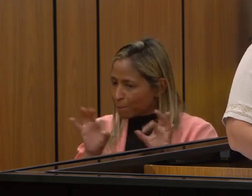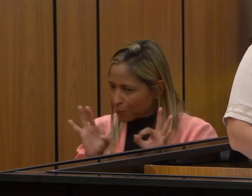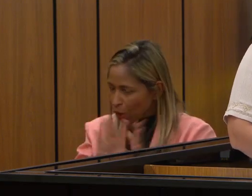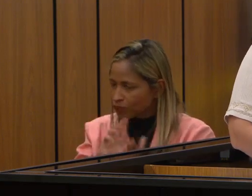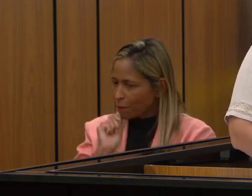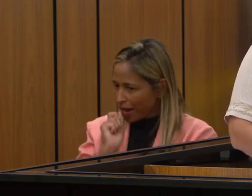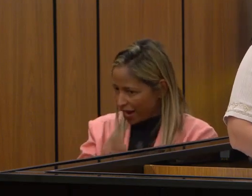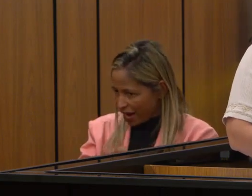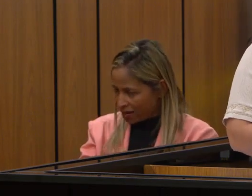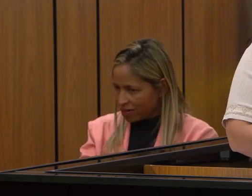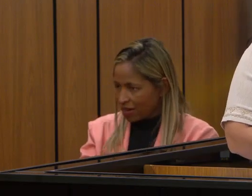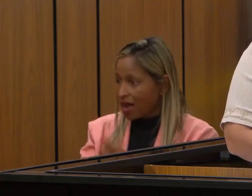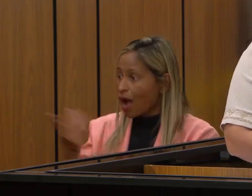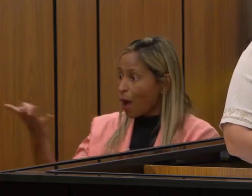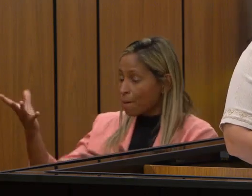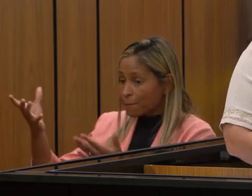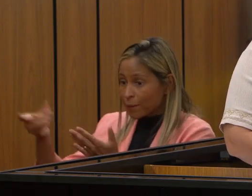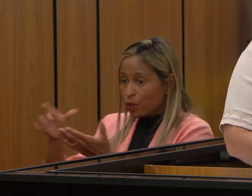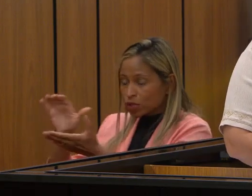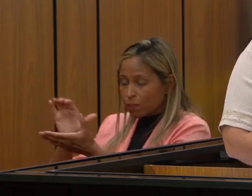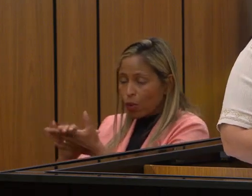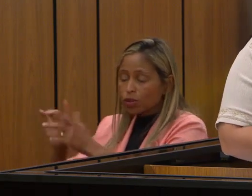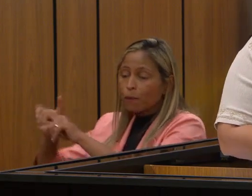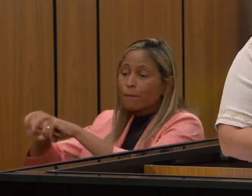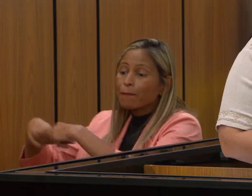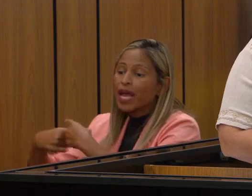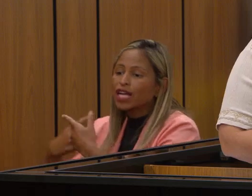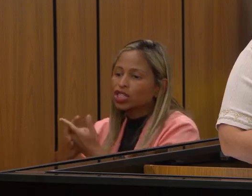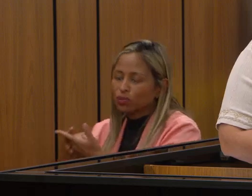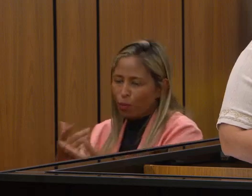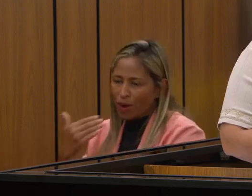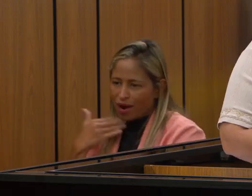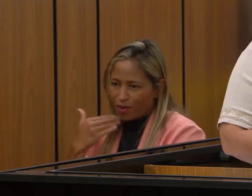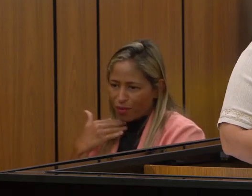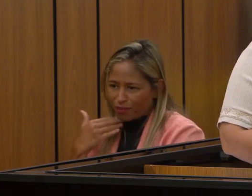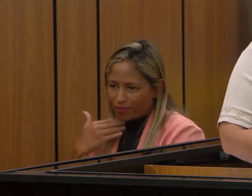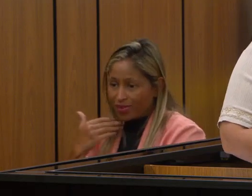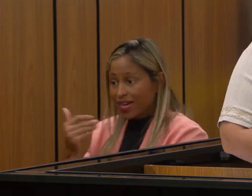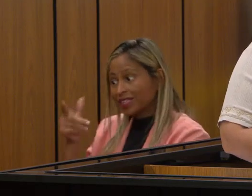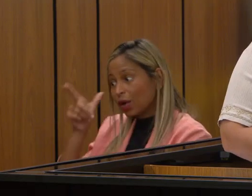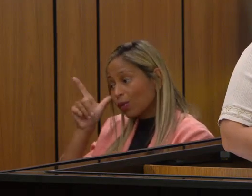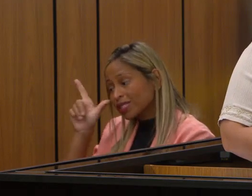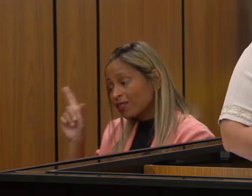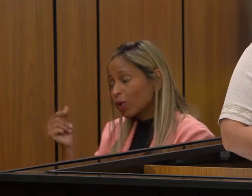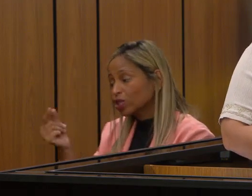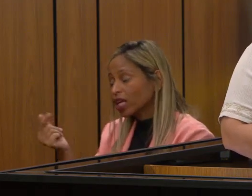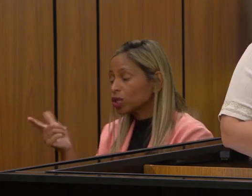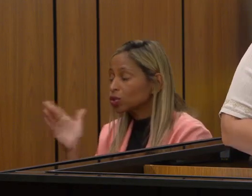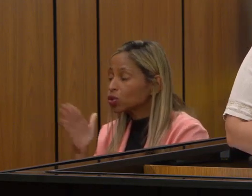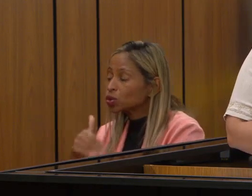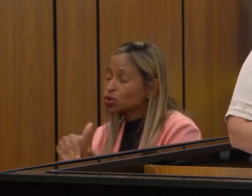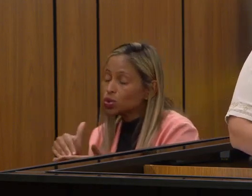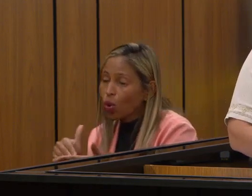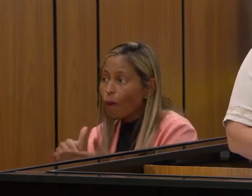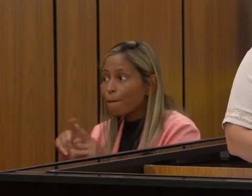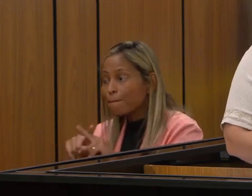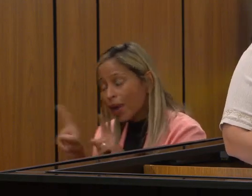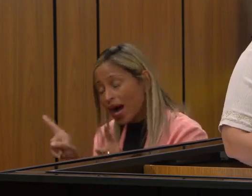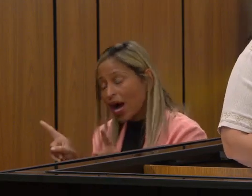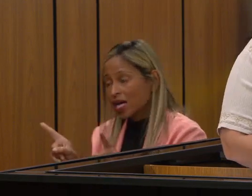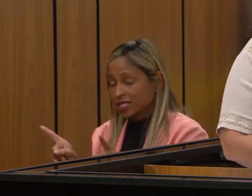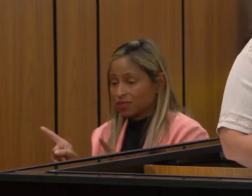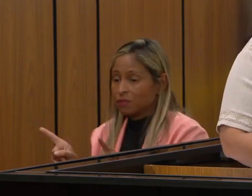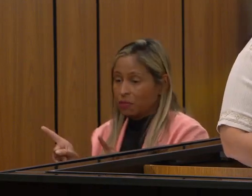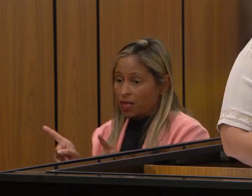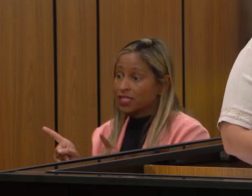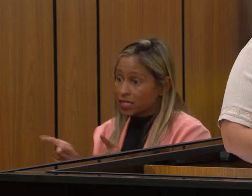eu falei olha meu esposo tá pegando um empréstimo não sei se a gente vai conseguir esse dinheiro todo mas quem sabe né